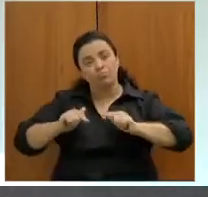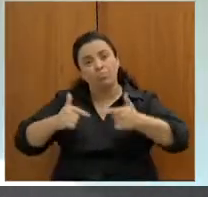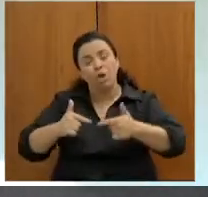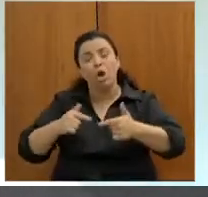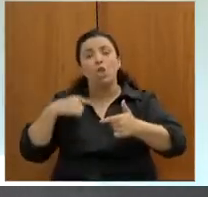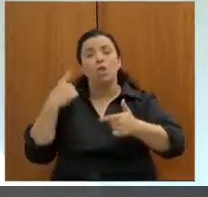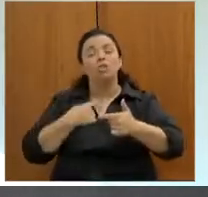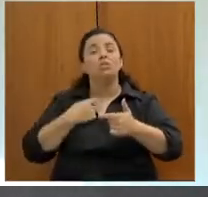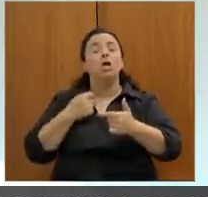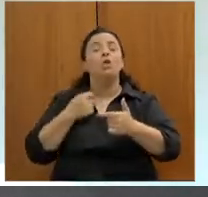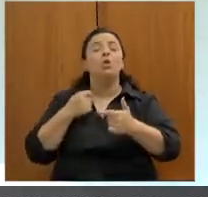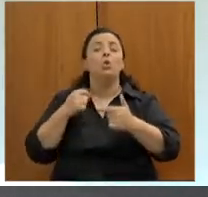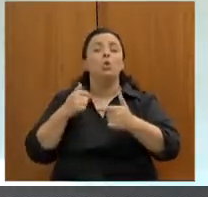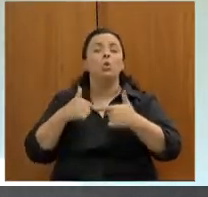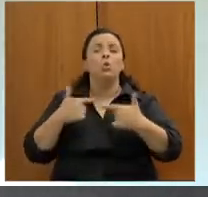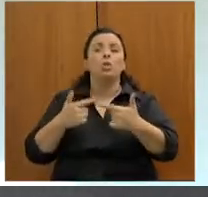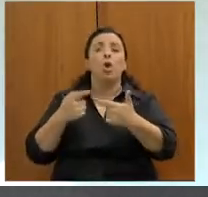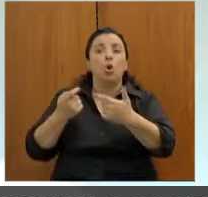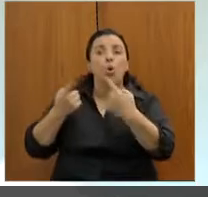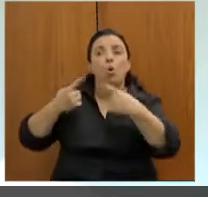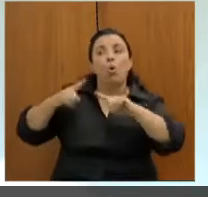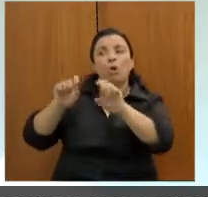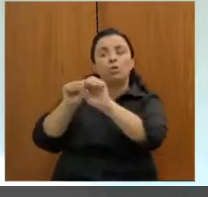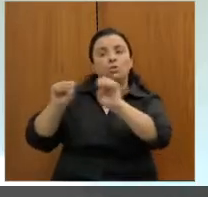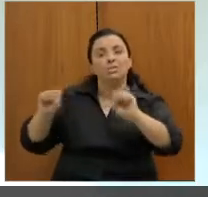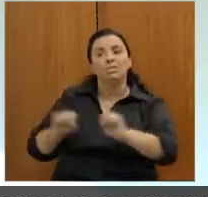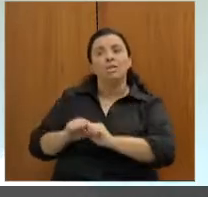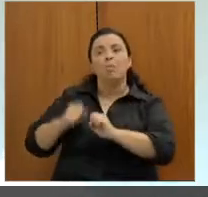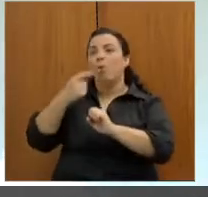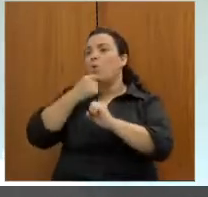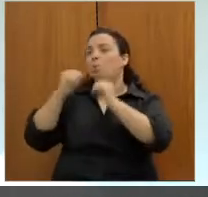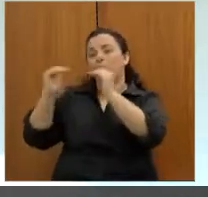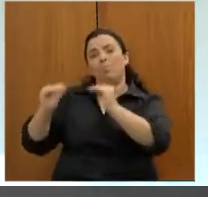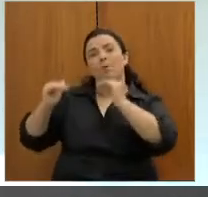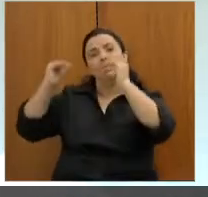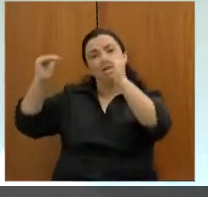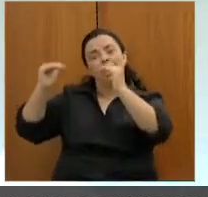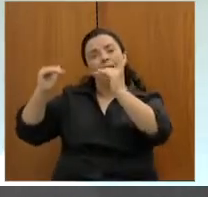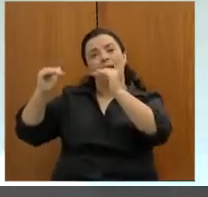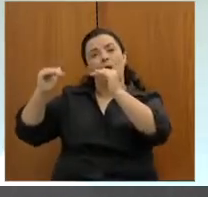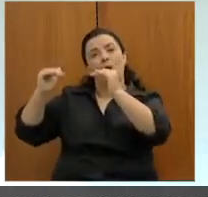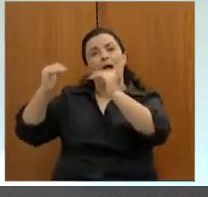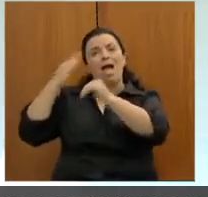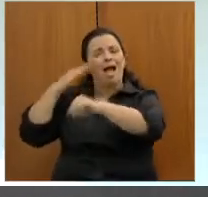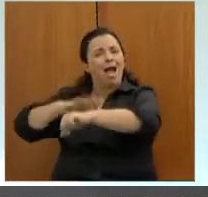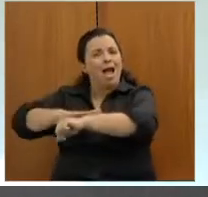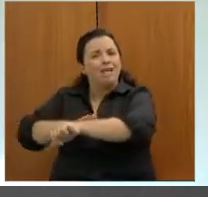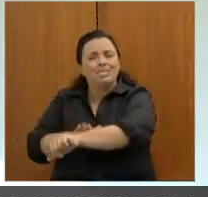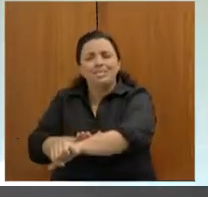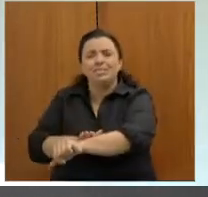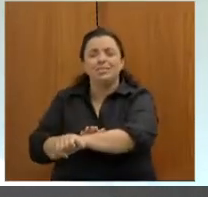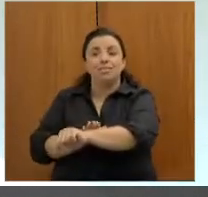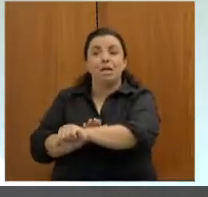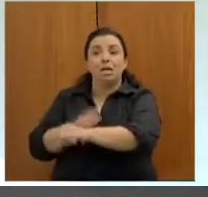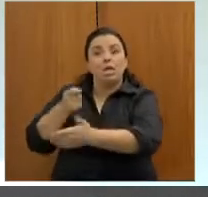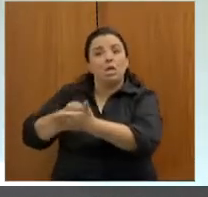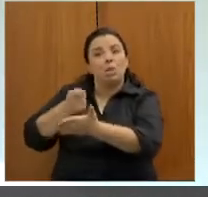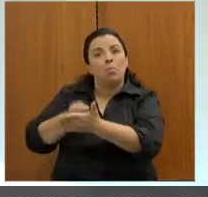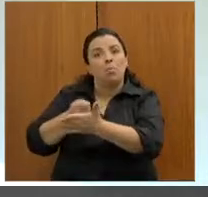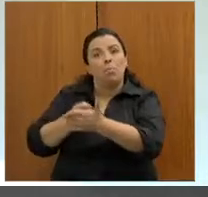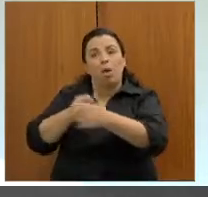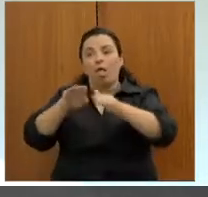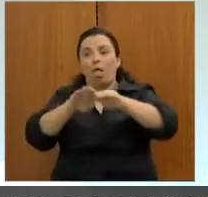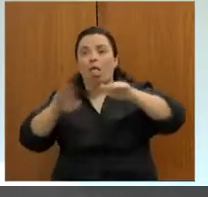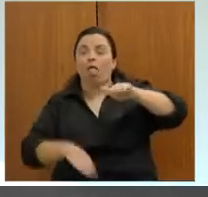patriarcal racista classista e depois de igualdade de gênero e foi isso